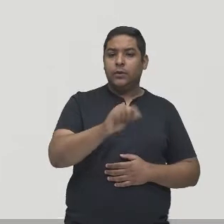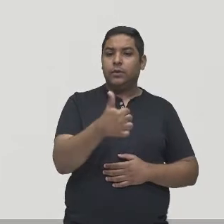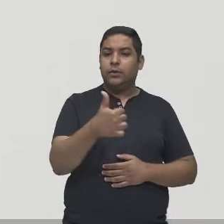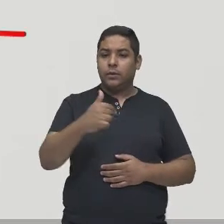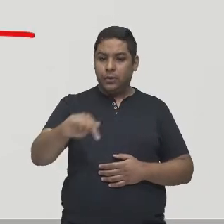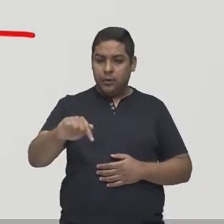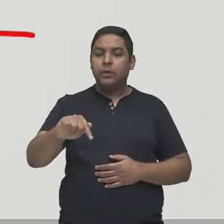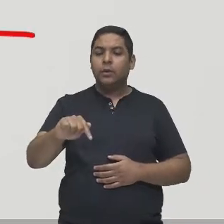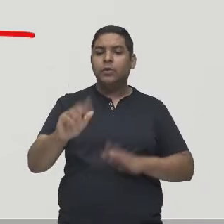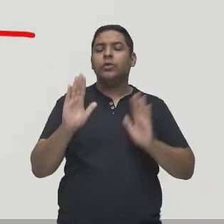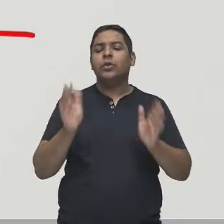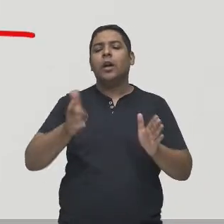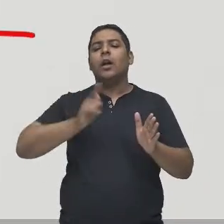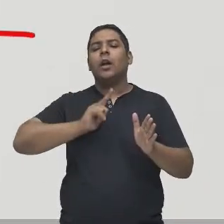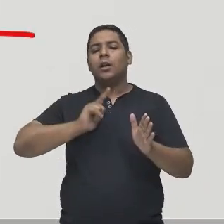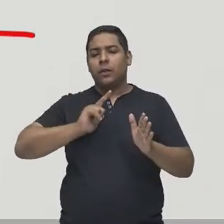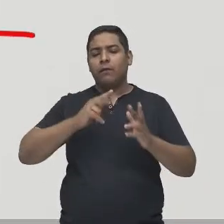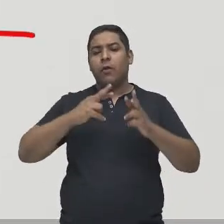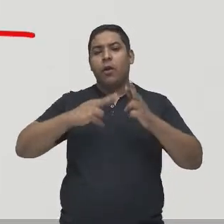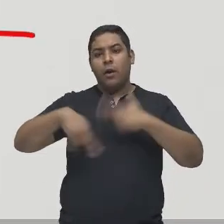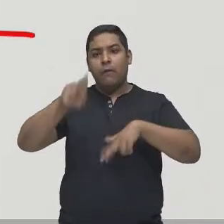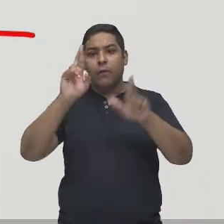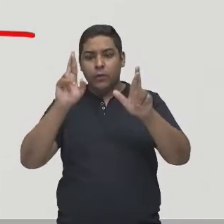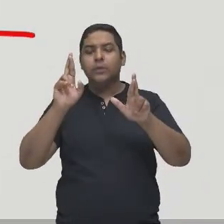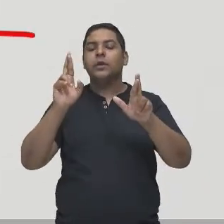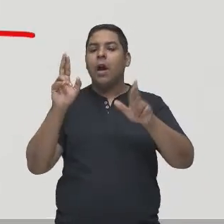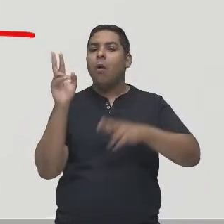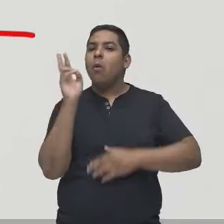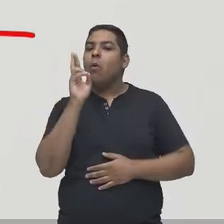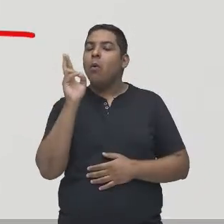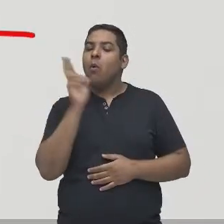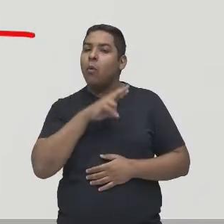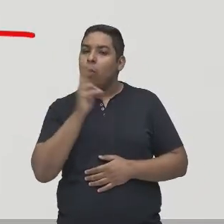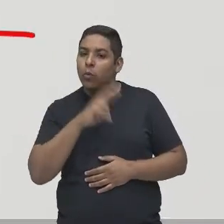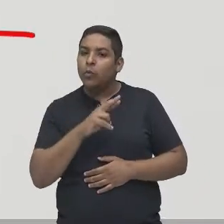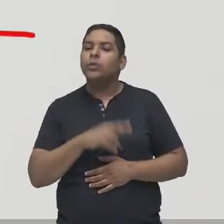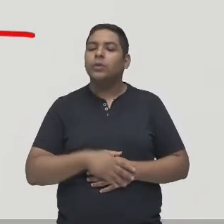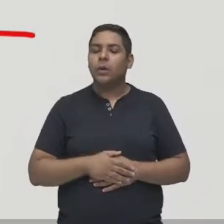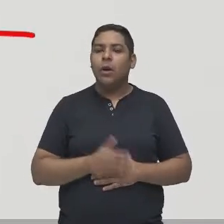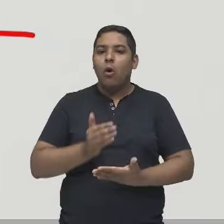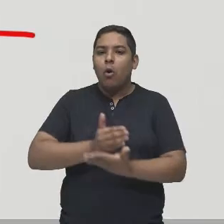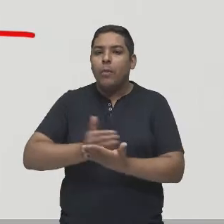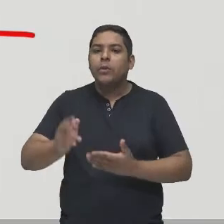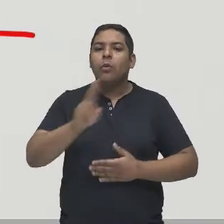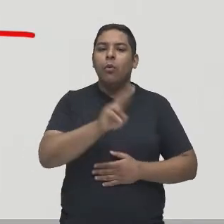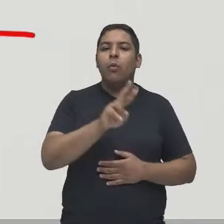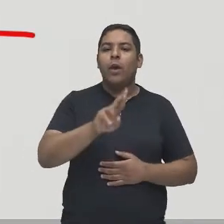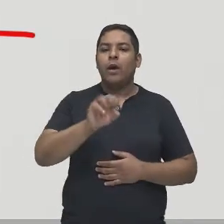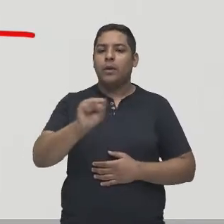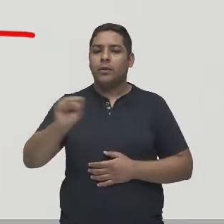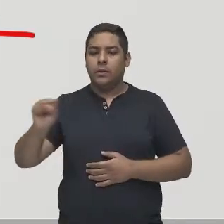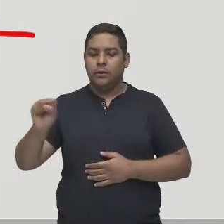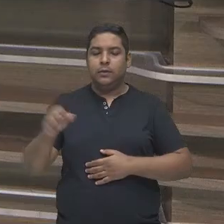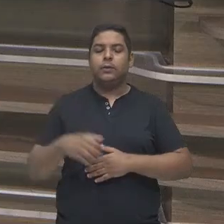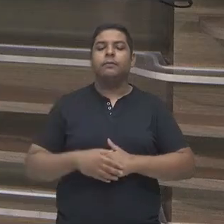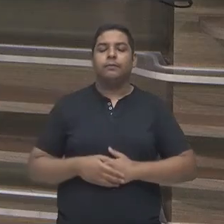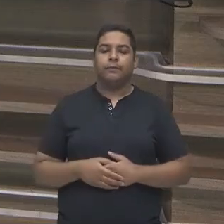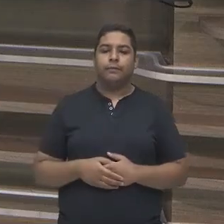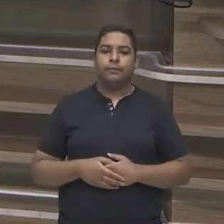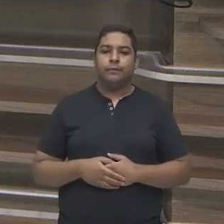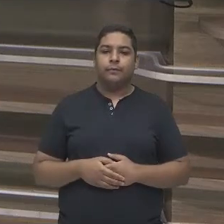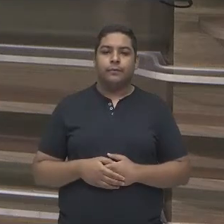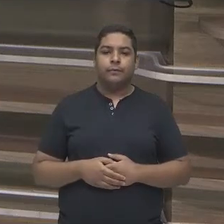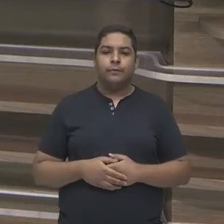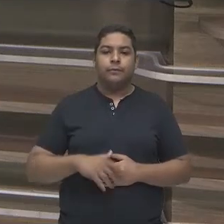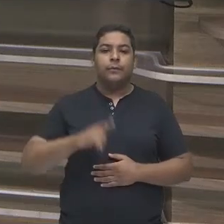já aconteceu a Revolução Russa, dando origem à União das Repúblicas Socialistas Soviéticas. Então, nós temos aí um